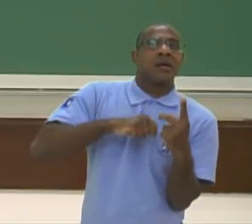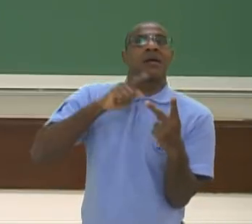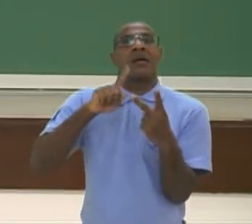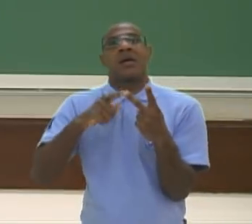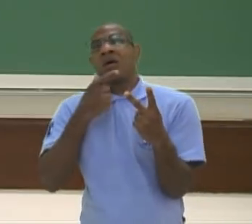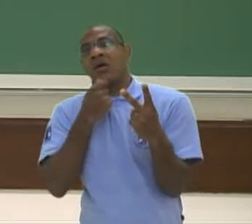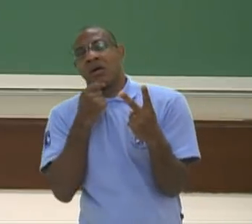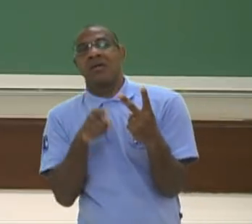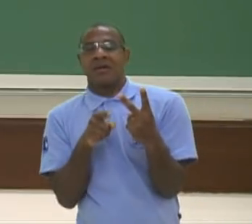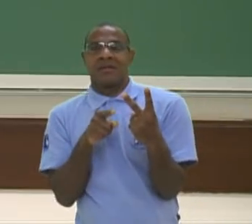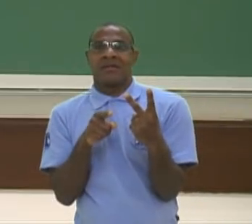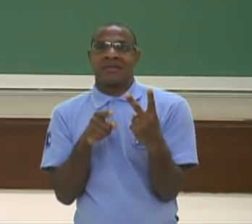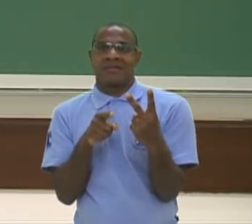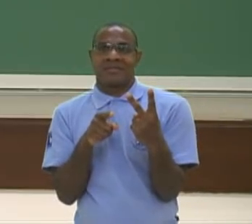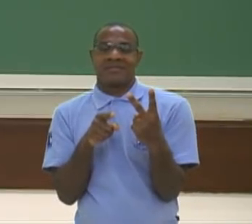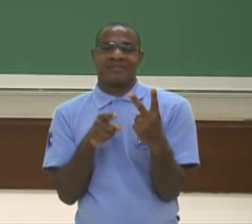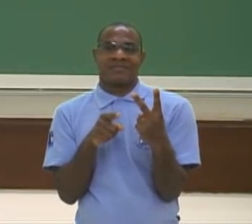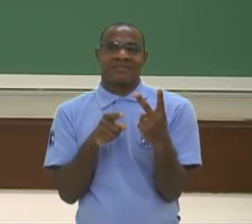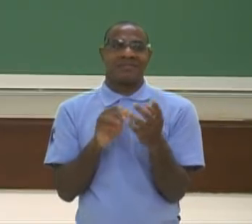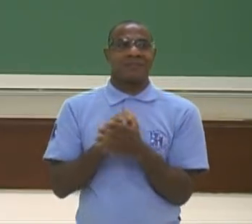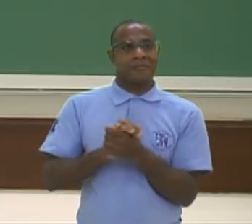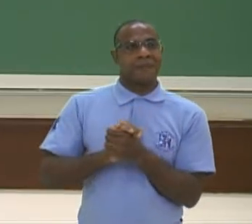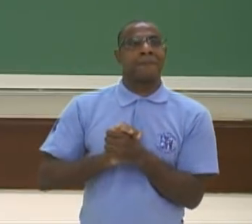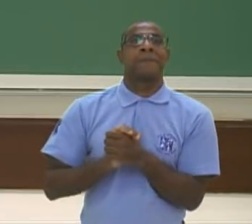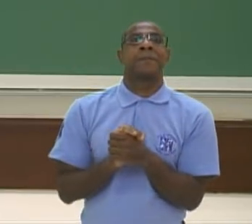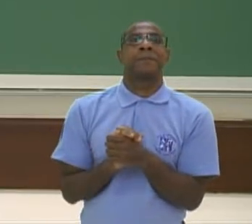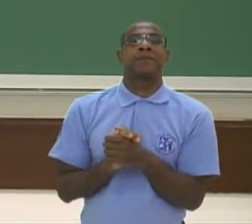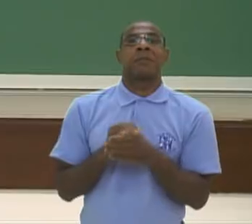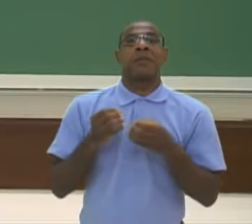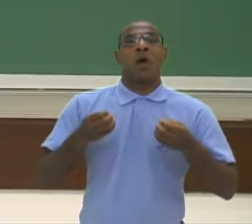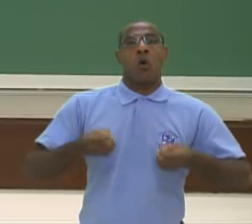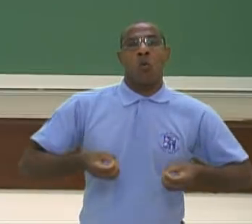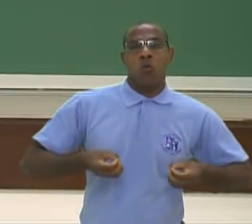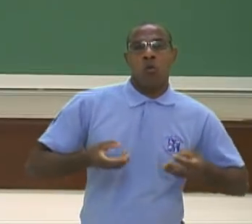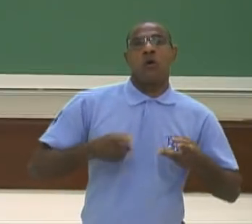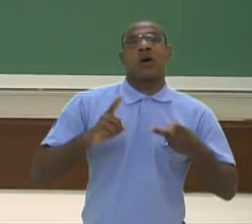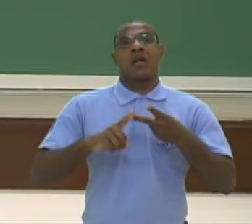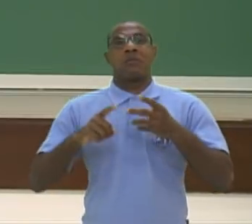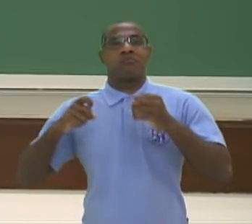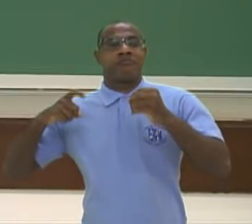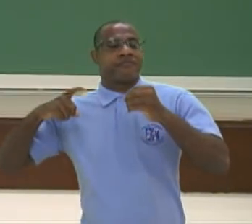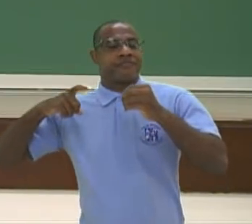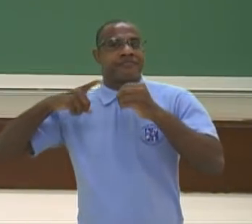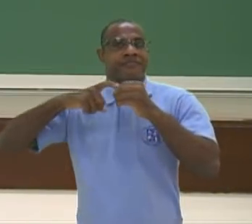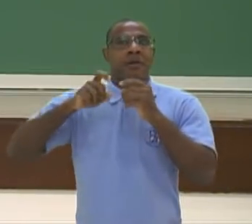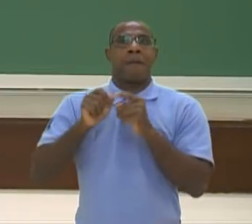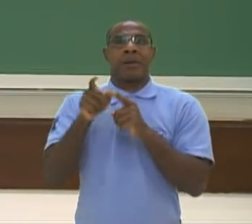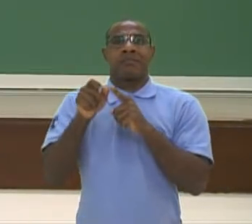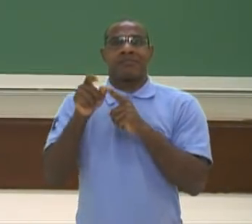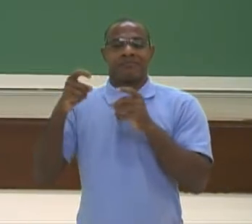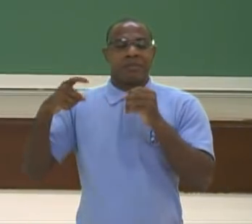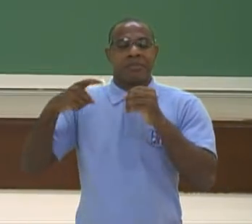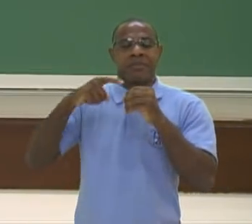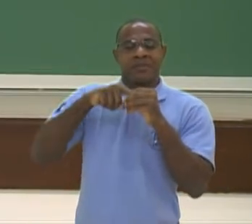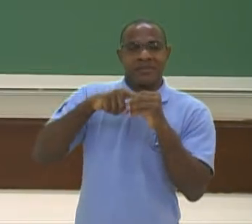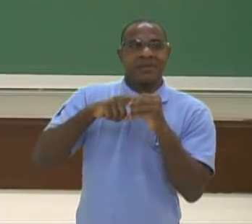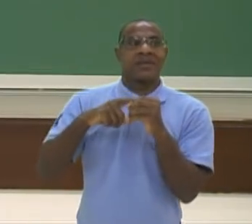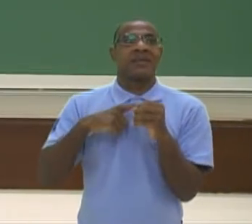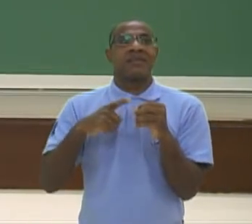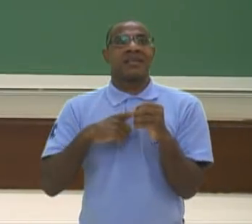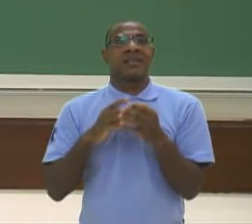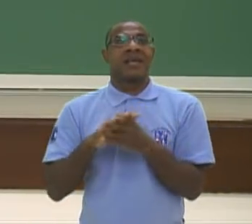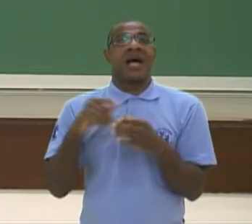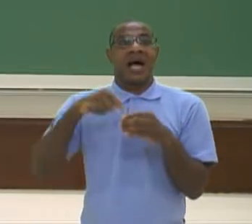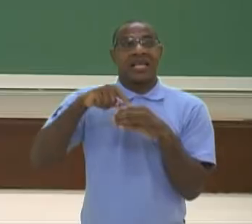no ser humano o óvulo e o espermatozoide. No caso das plantas, a gente vai ter o óvulo e a gente vai ter o